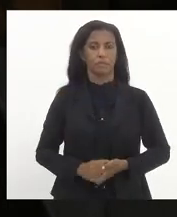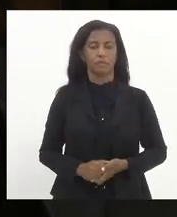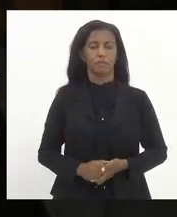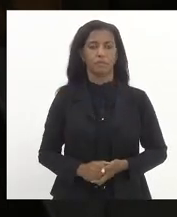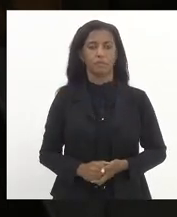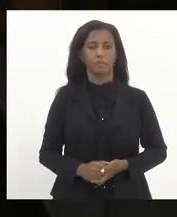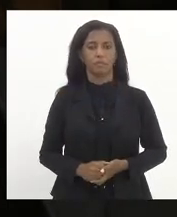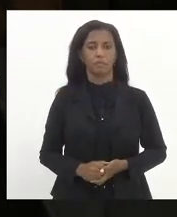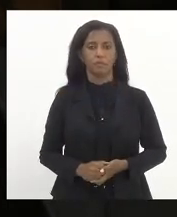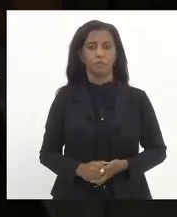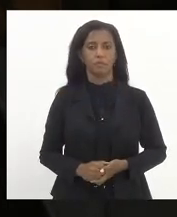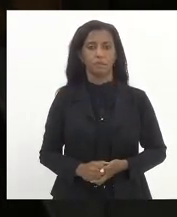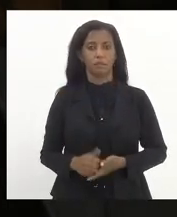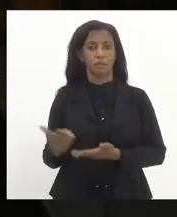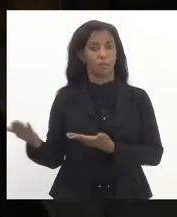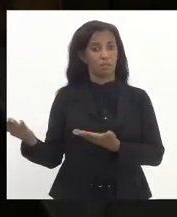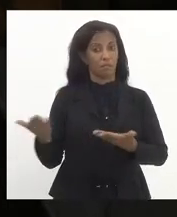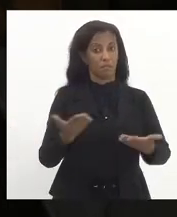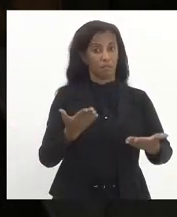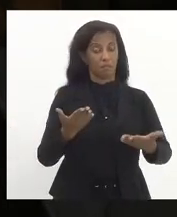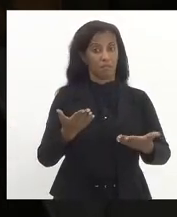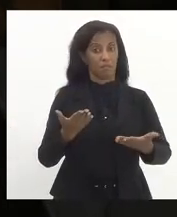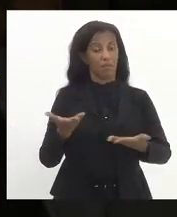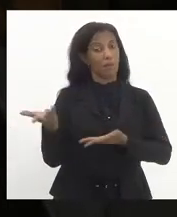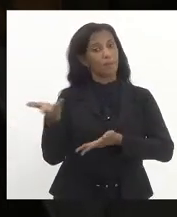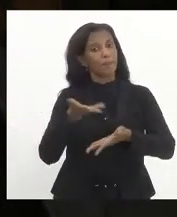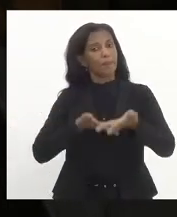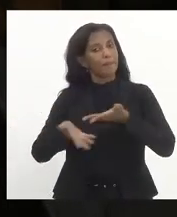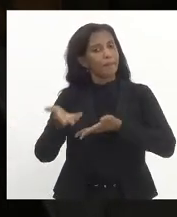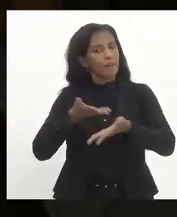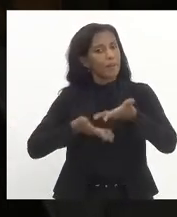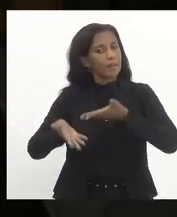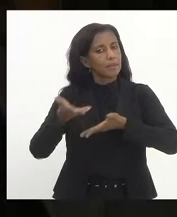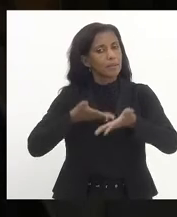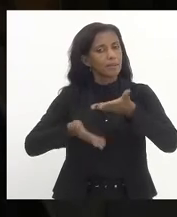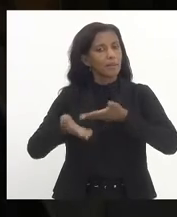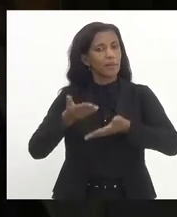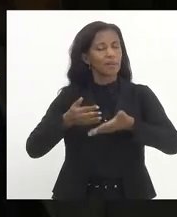vem liderando ou participando como protagonista